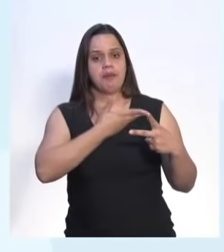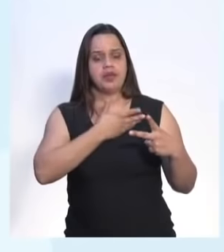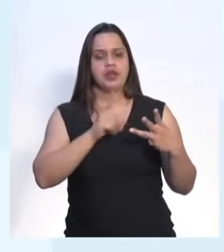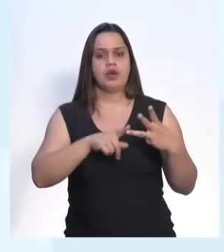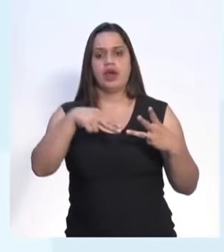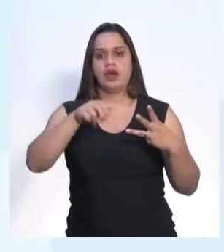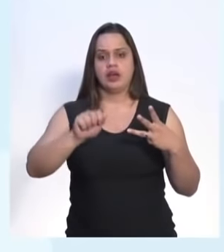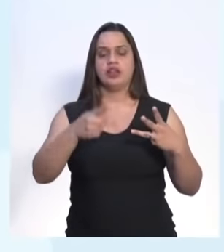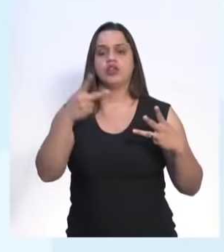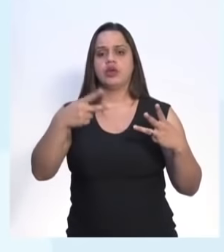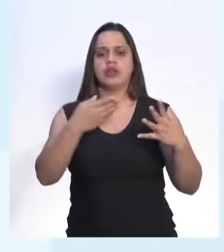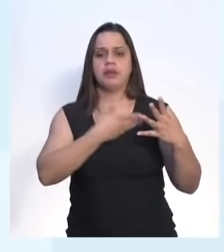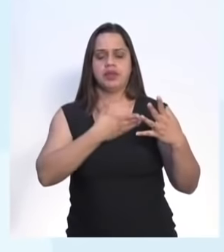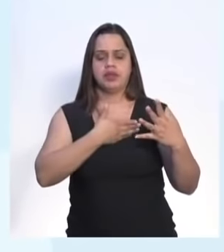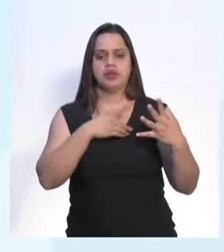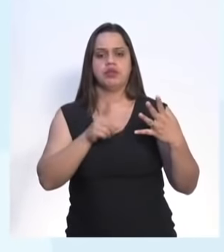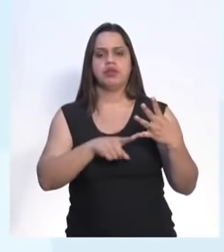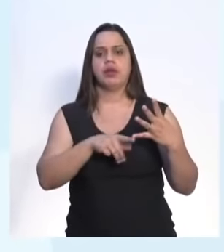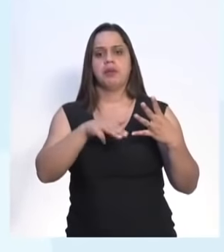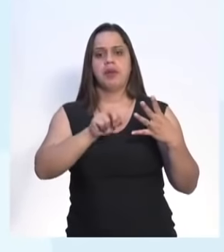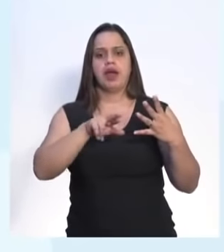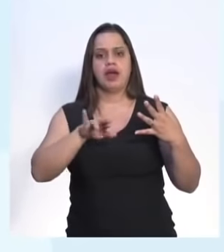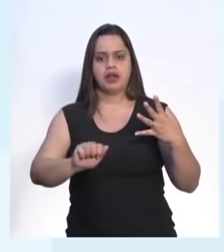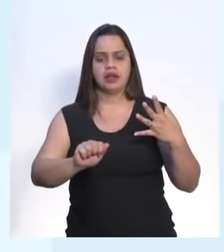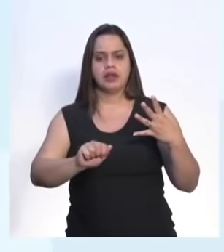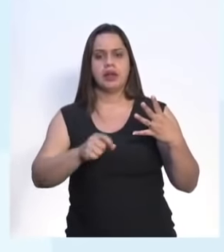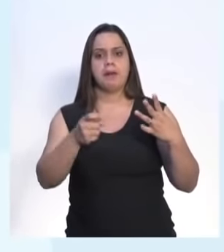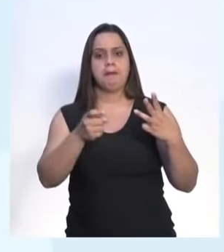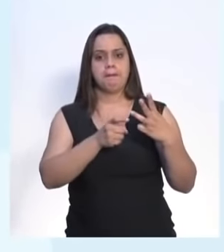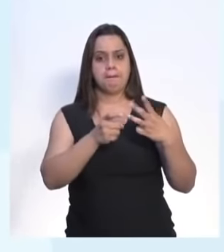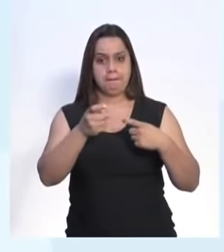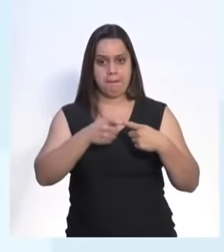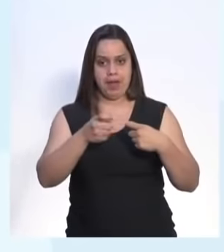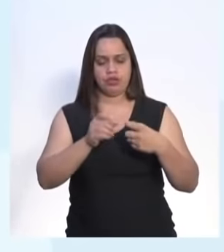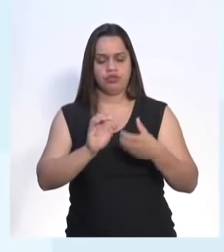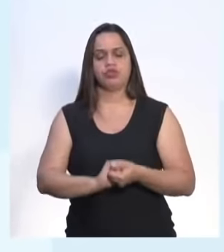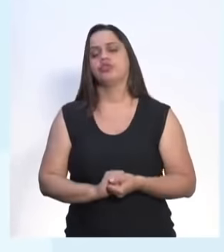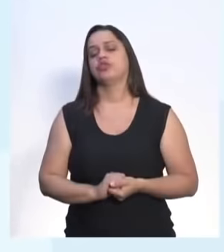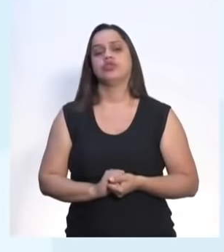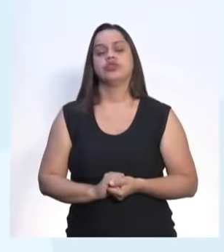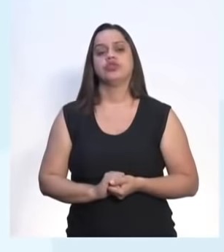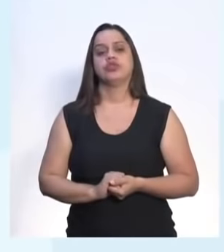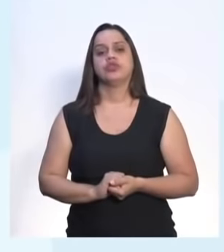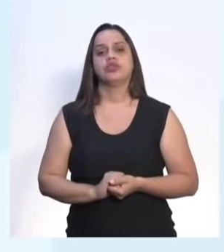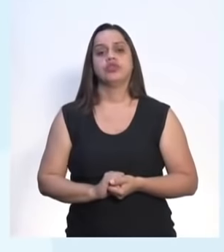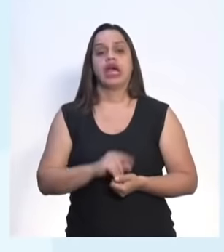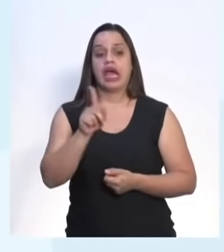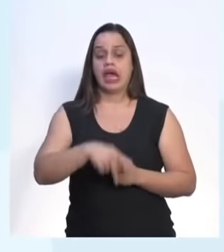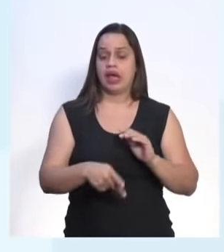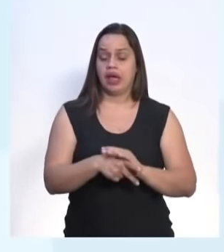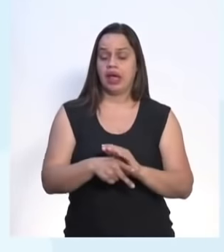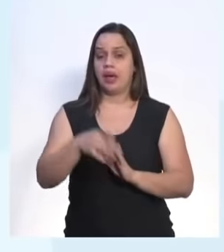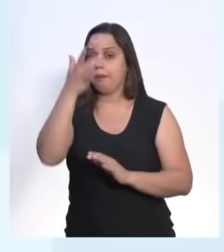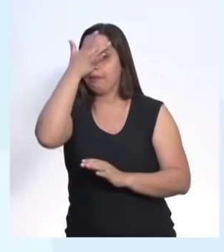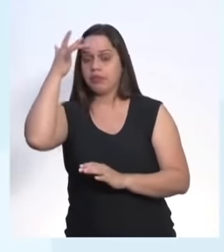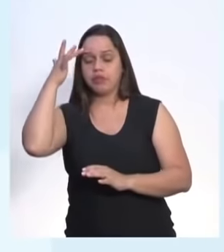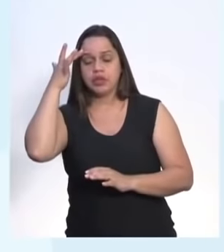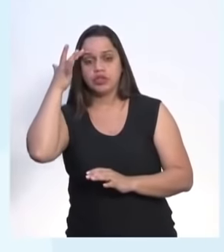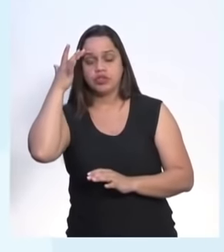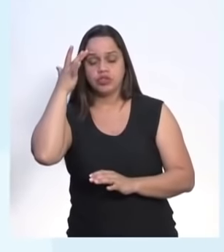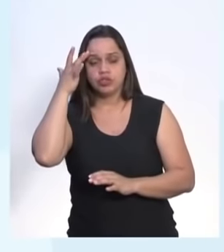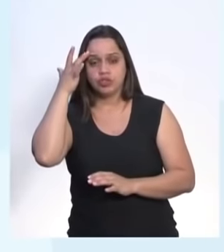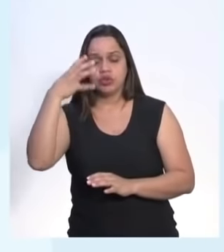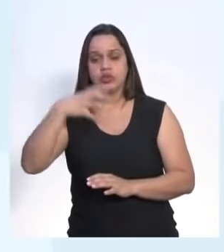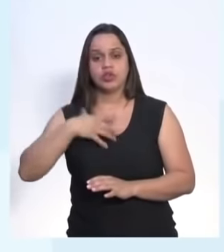dois amigos. Também. A Maria, médicos. Sim. O paciente com dor e o